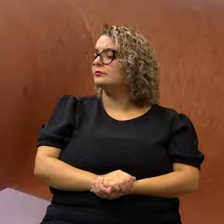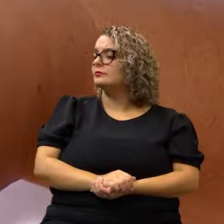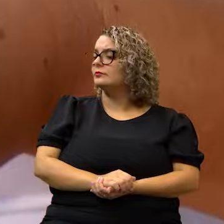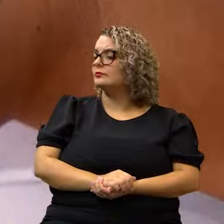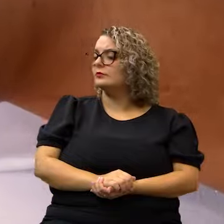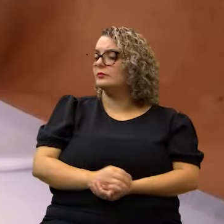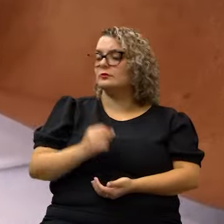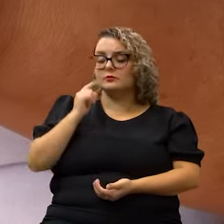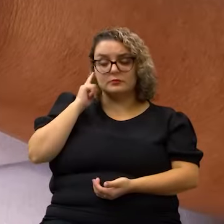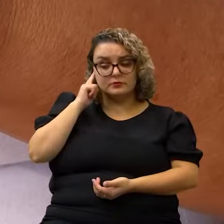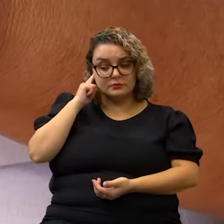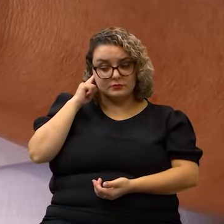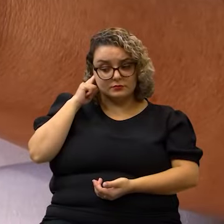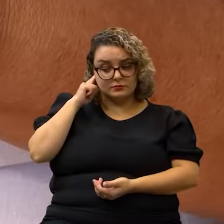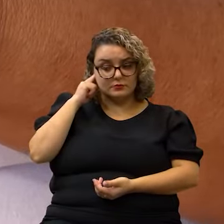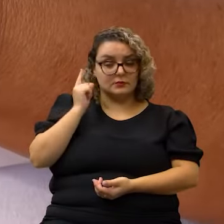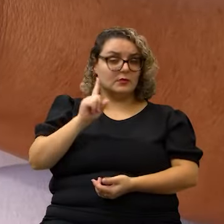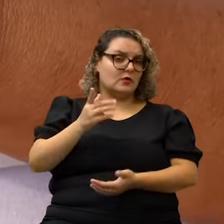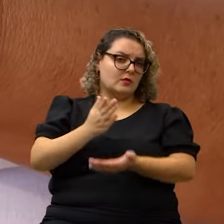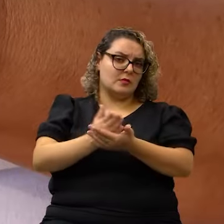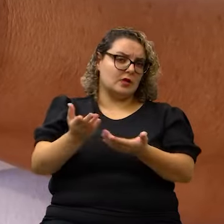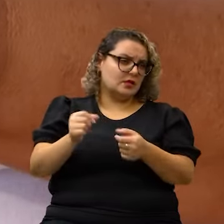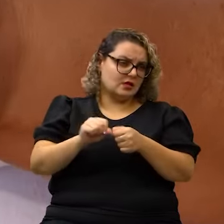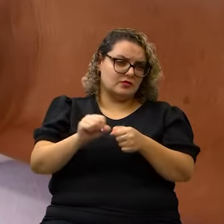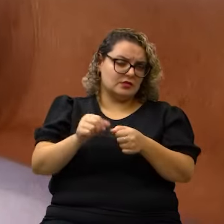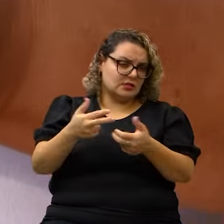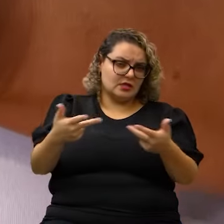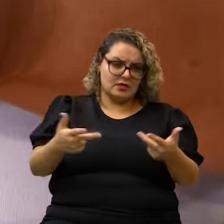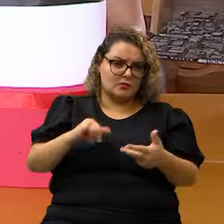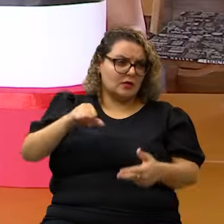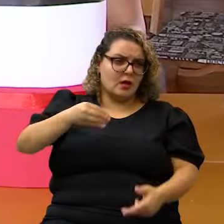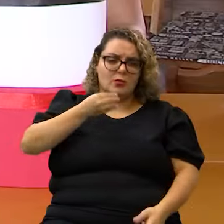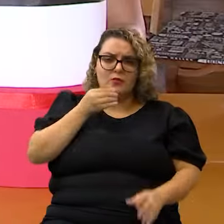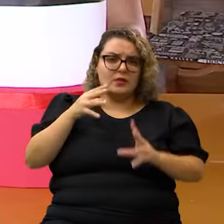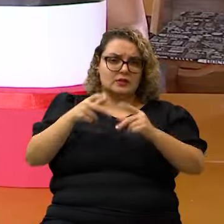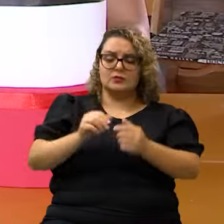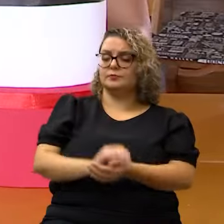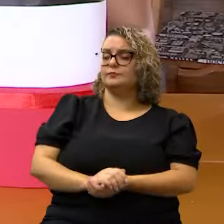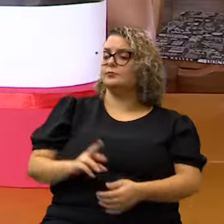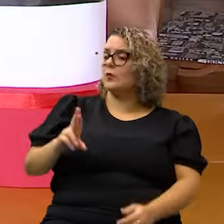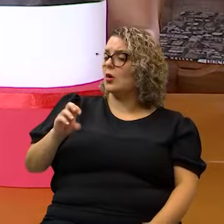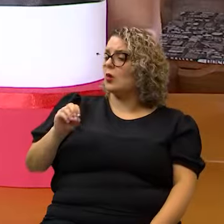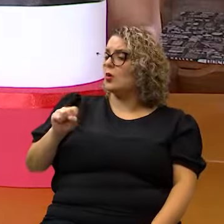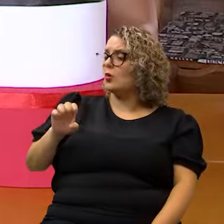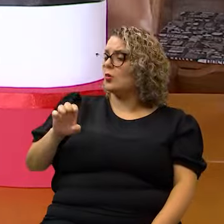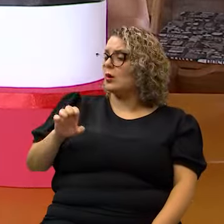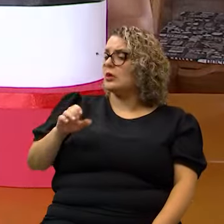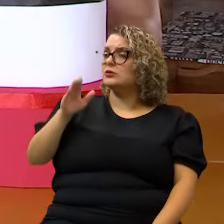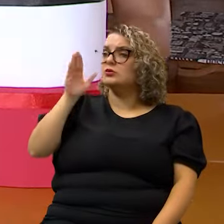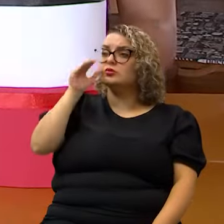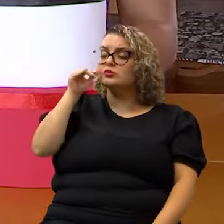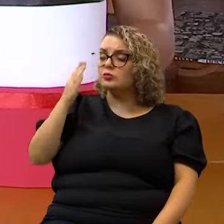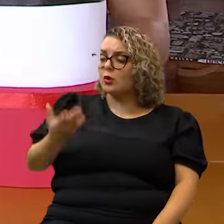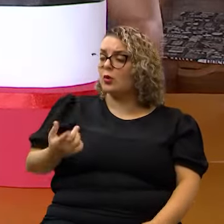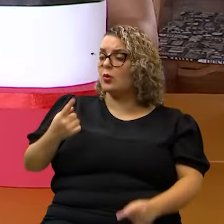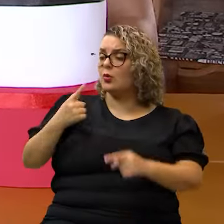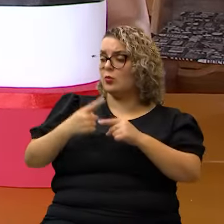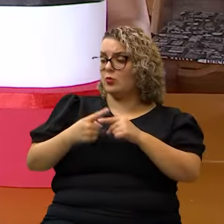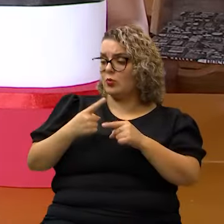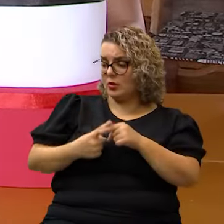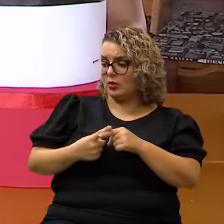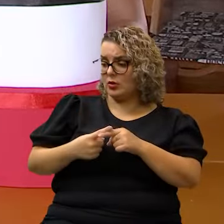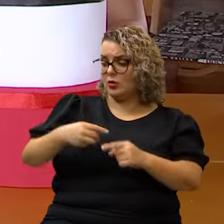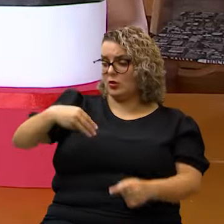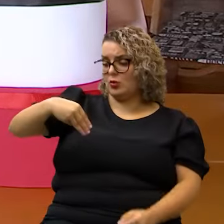Não deixa de fazer o seu trabalho por causa de material. A gente aproveita tudo. E Rose, uma curiosidade. Por